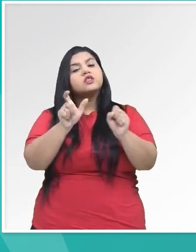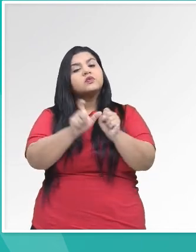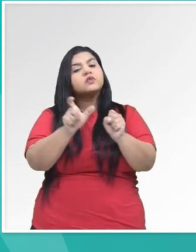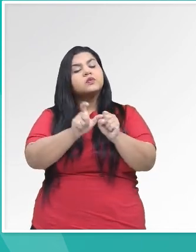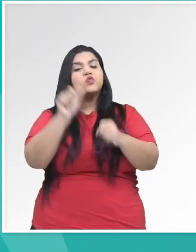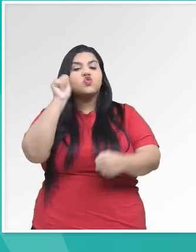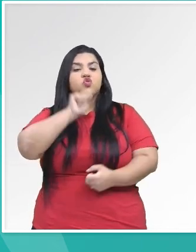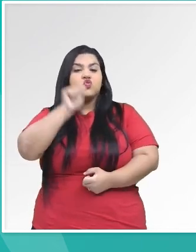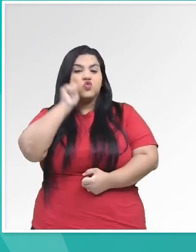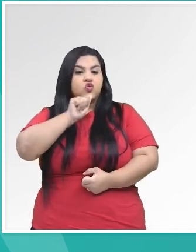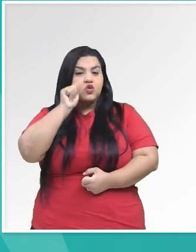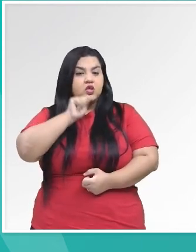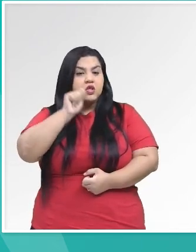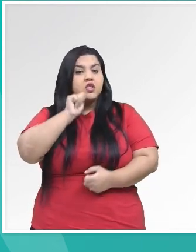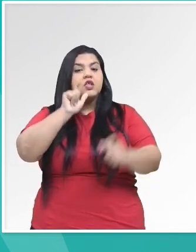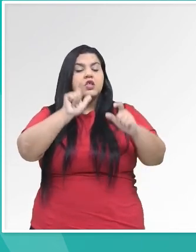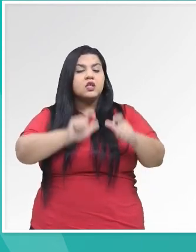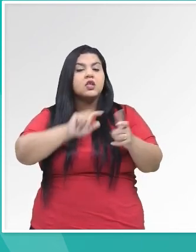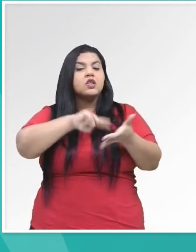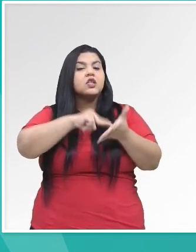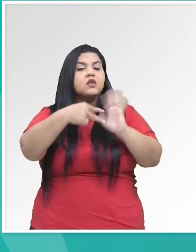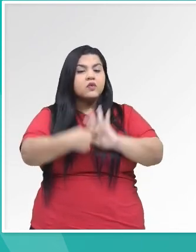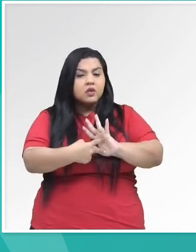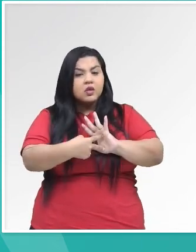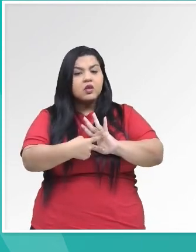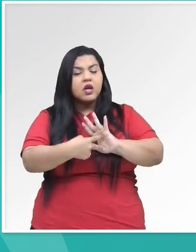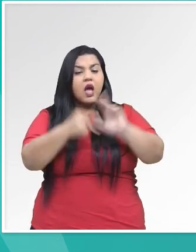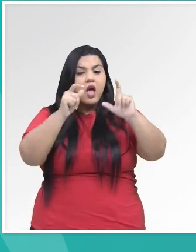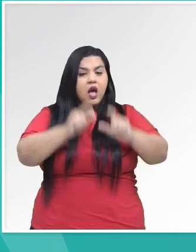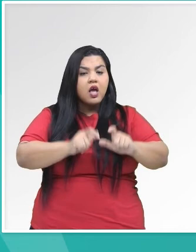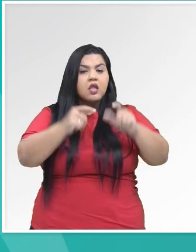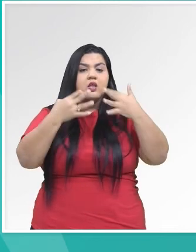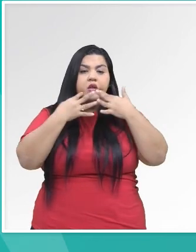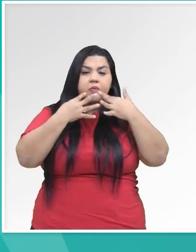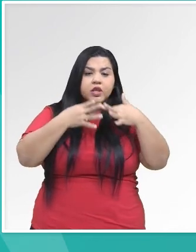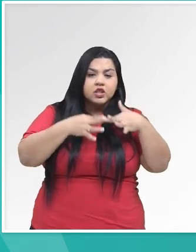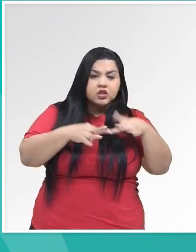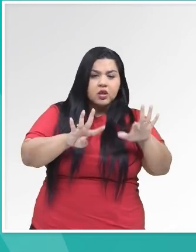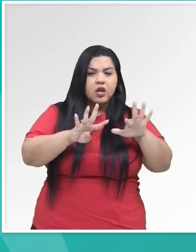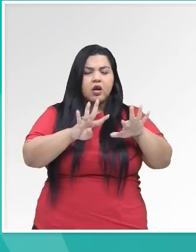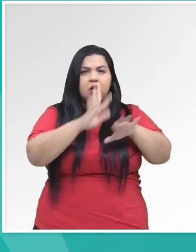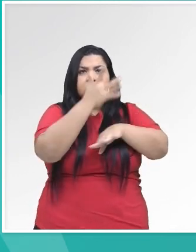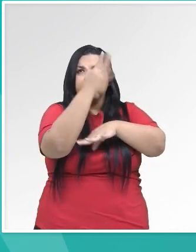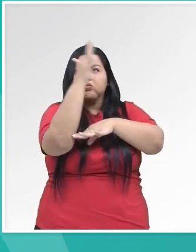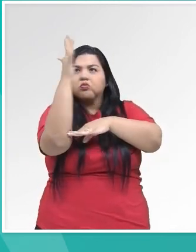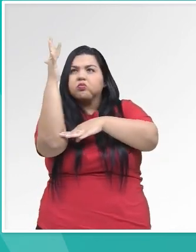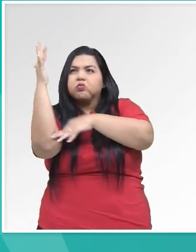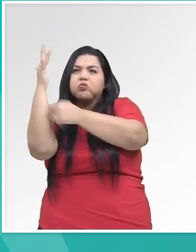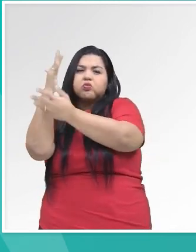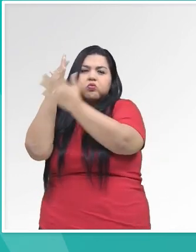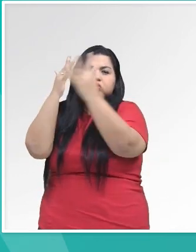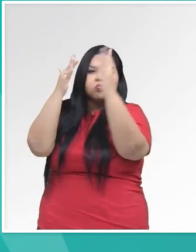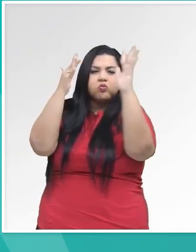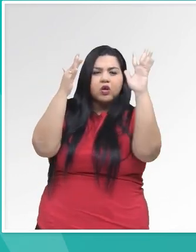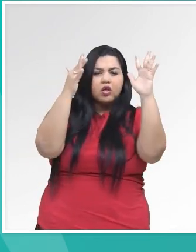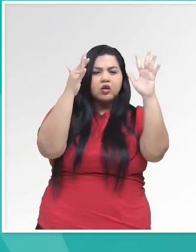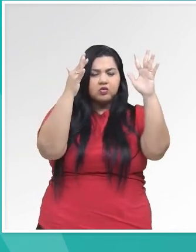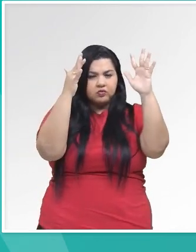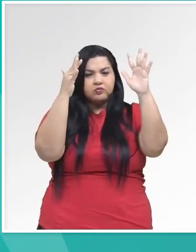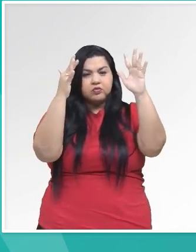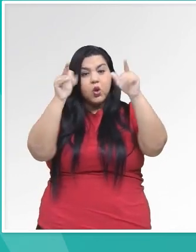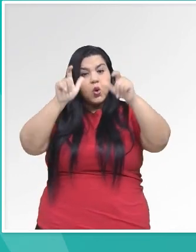substantivo feminino, que significa o quê? Lugar naturalmente arborizado, um